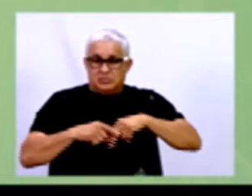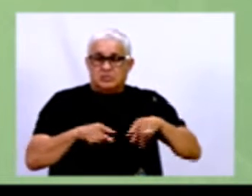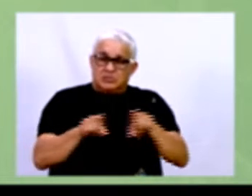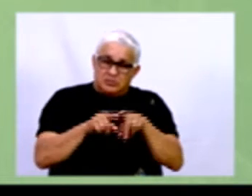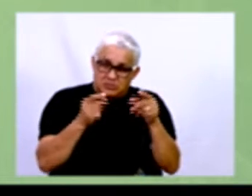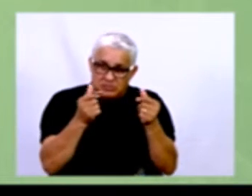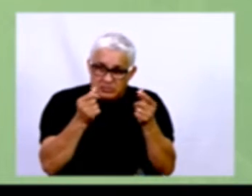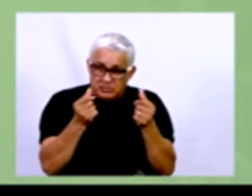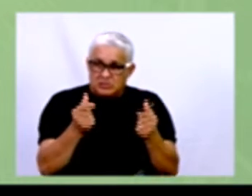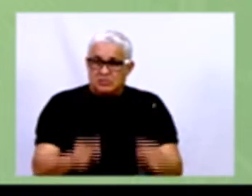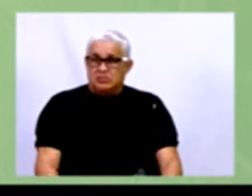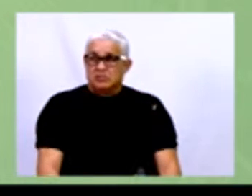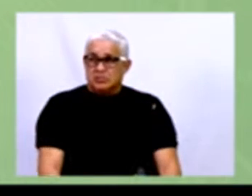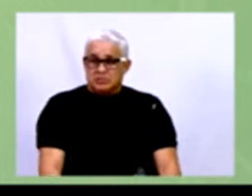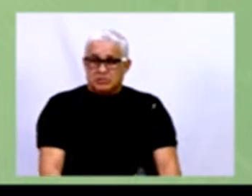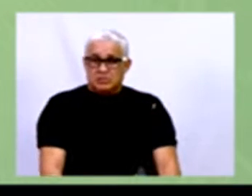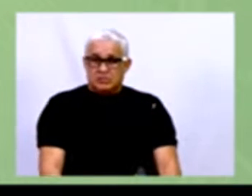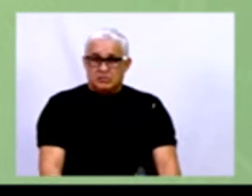Então,